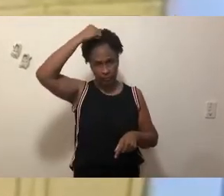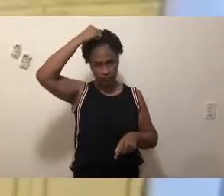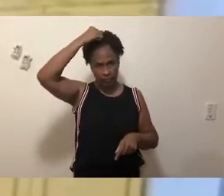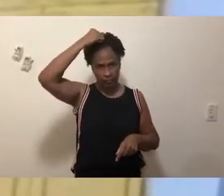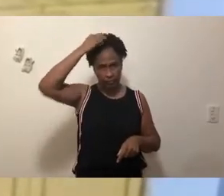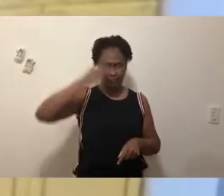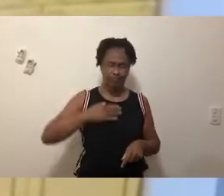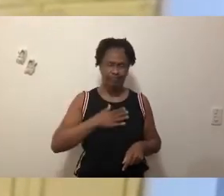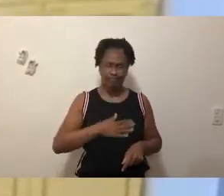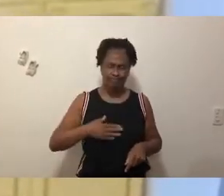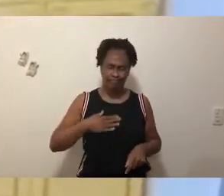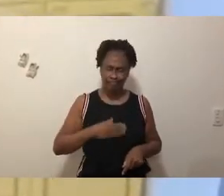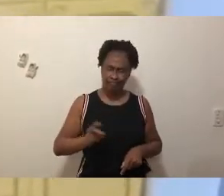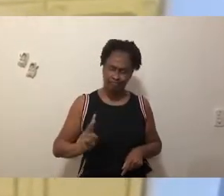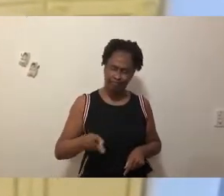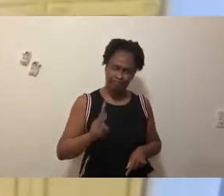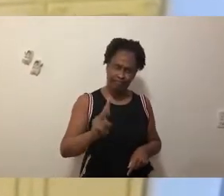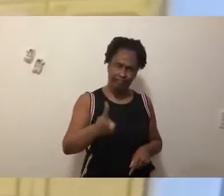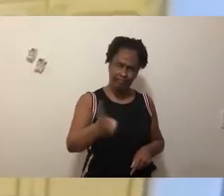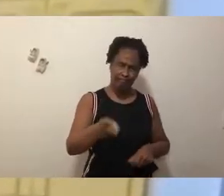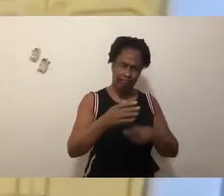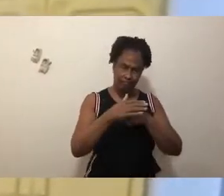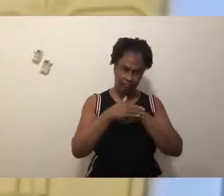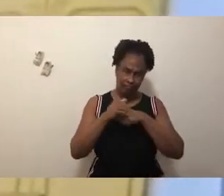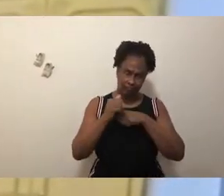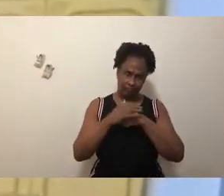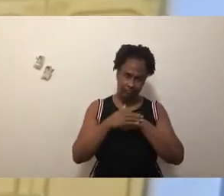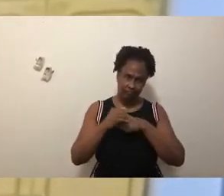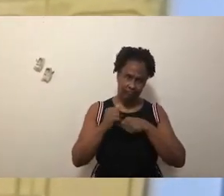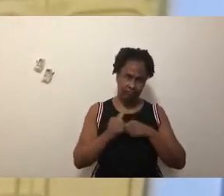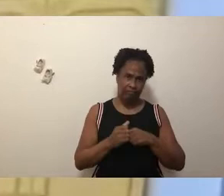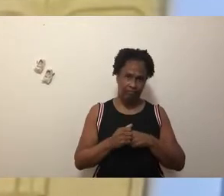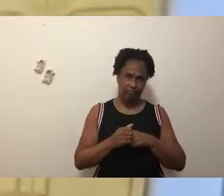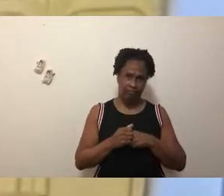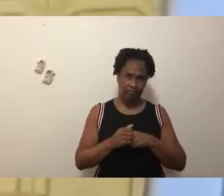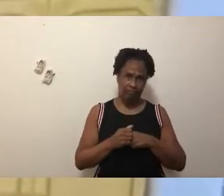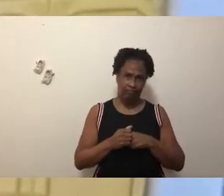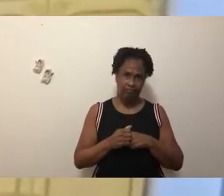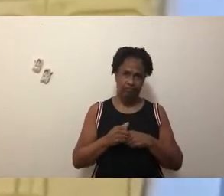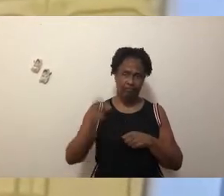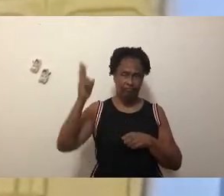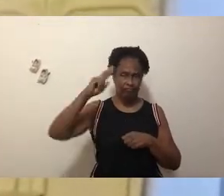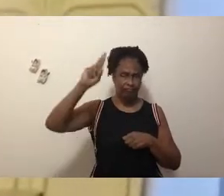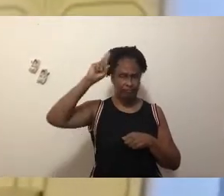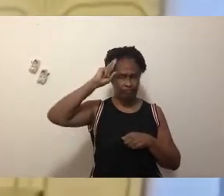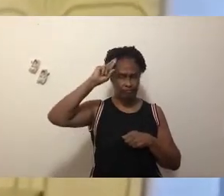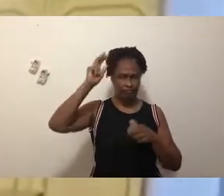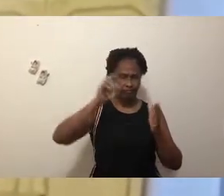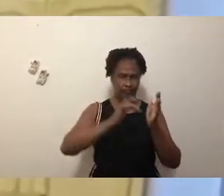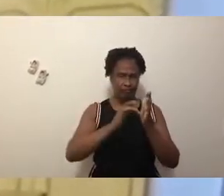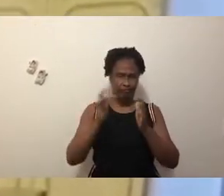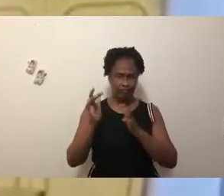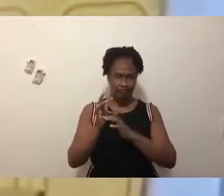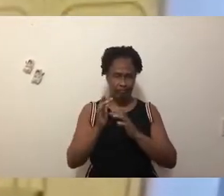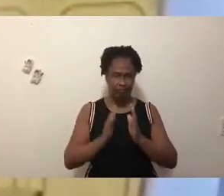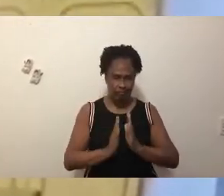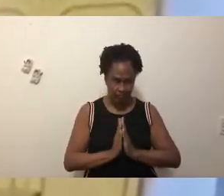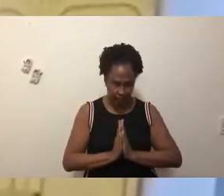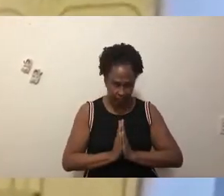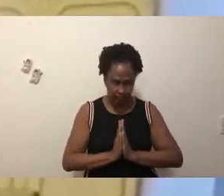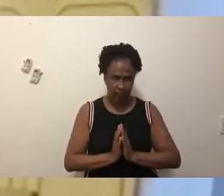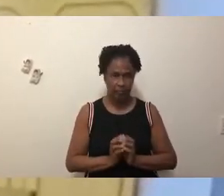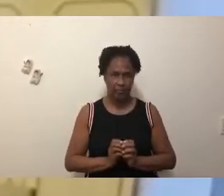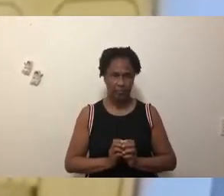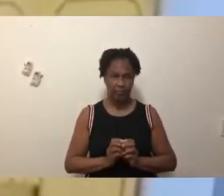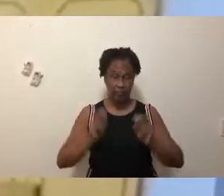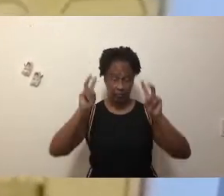e gozemos sempre da sua consolação. Por Cristo, Senhor nosso. Amém.